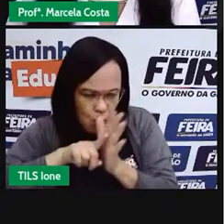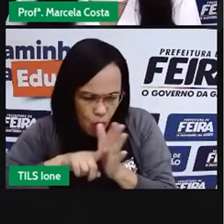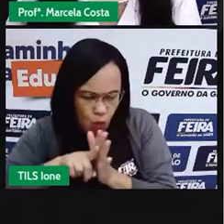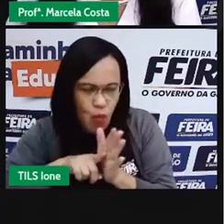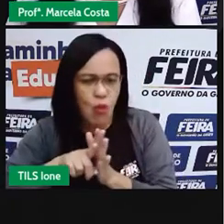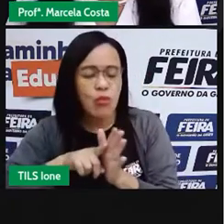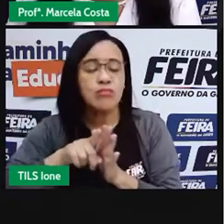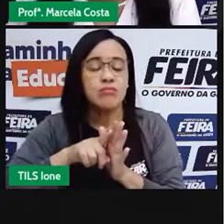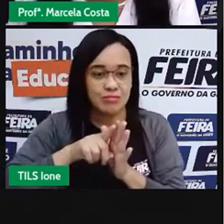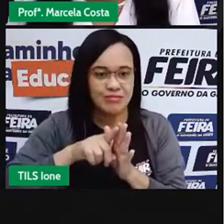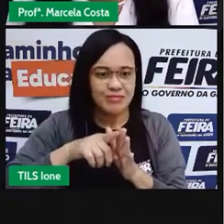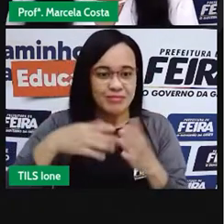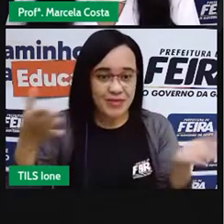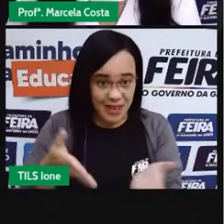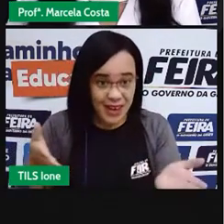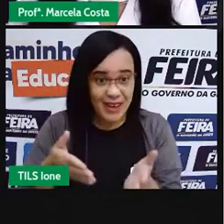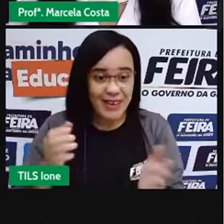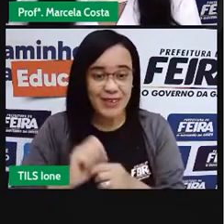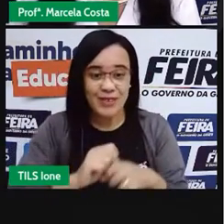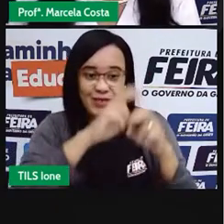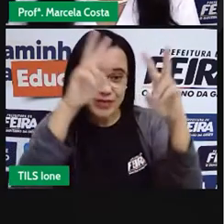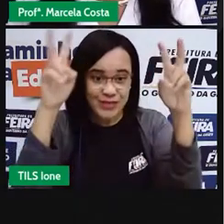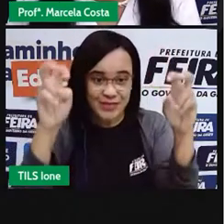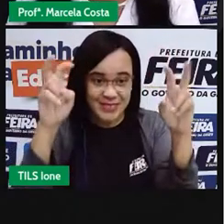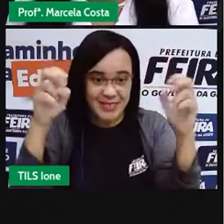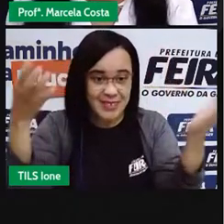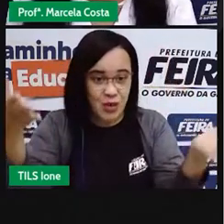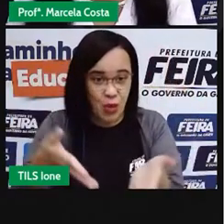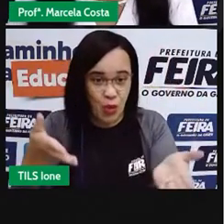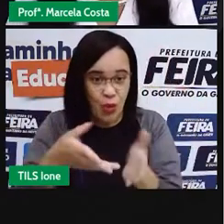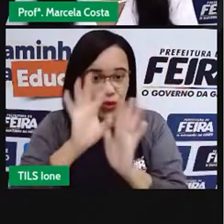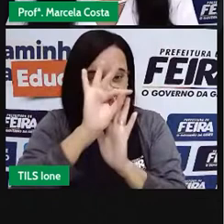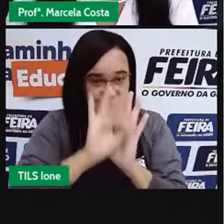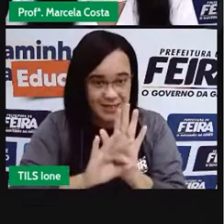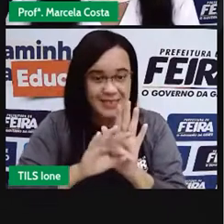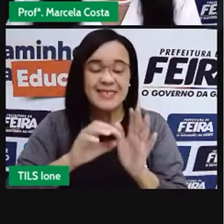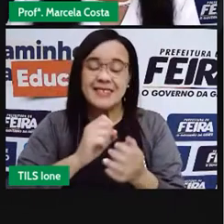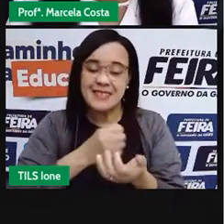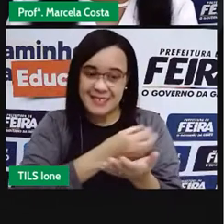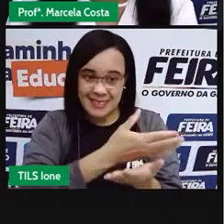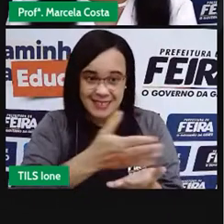vamos explorar esse assunto, essa temática, durante toda essa aula.